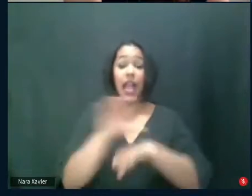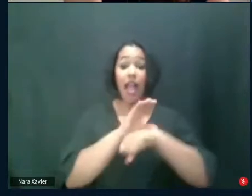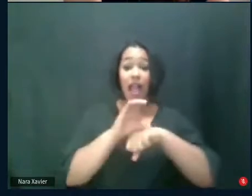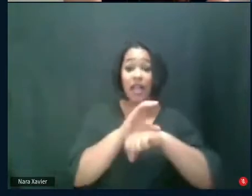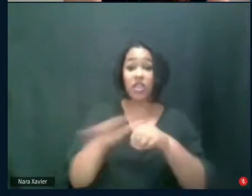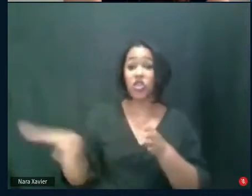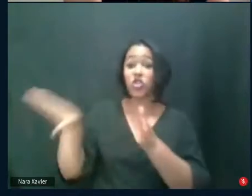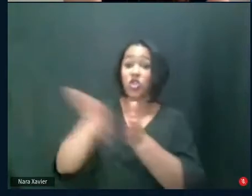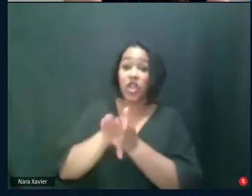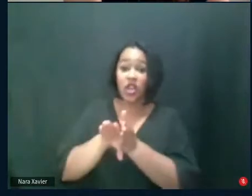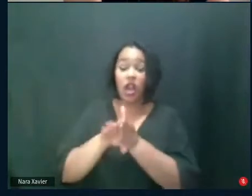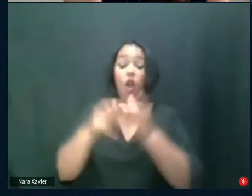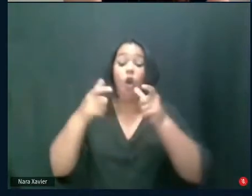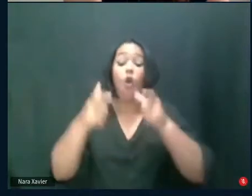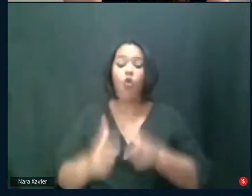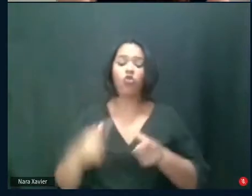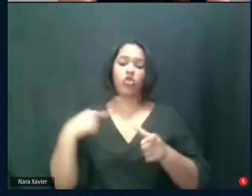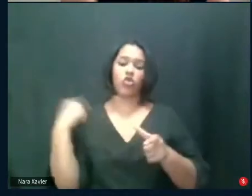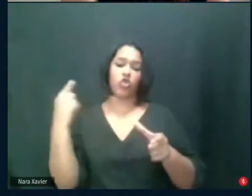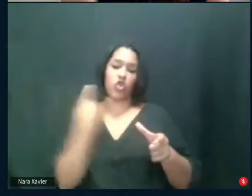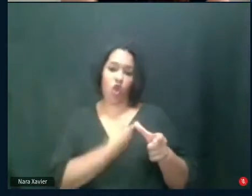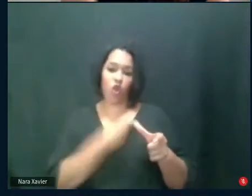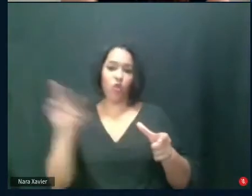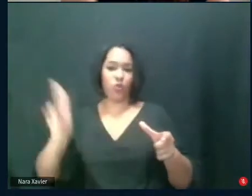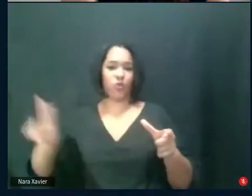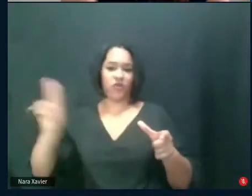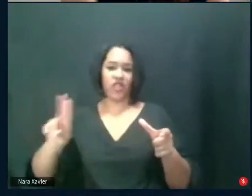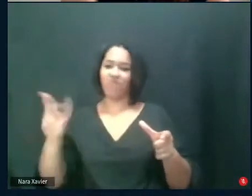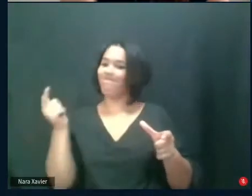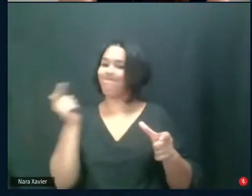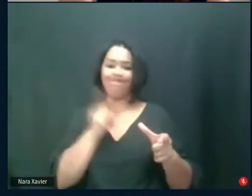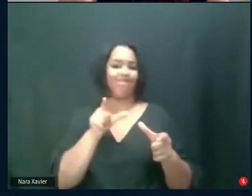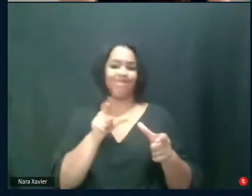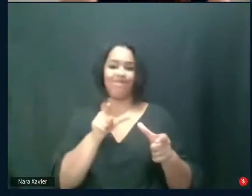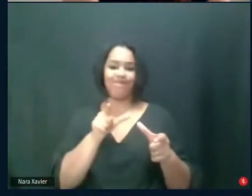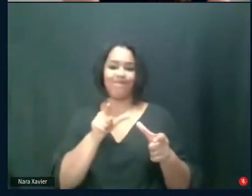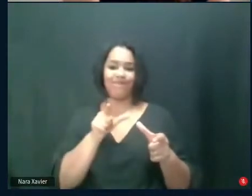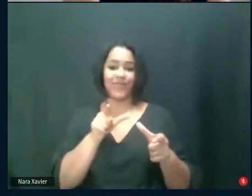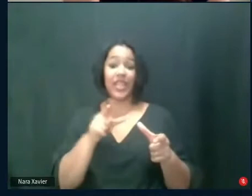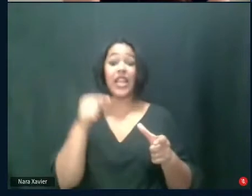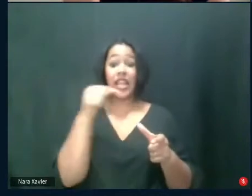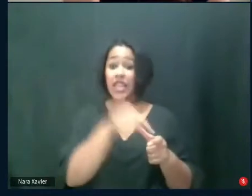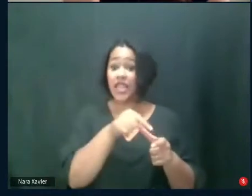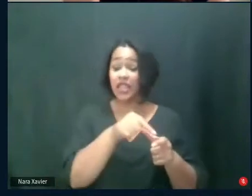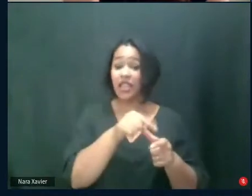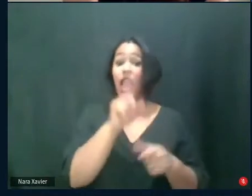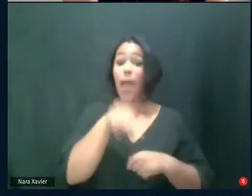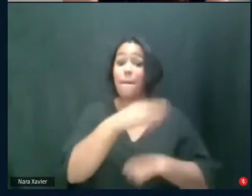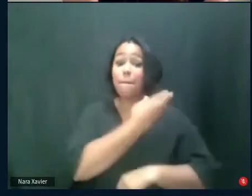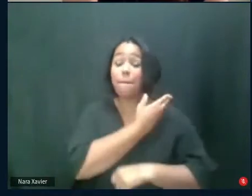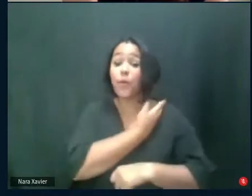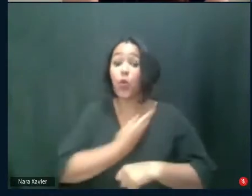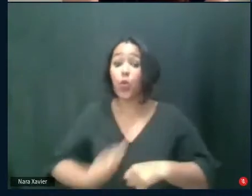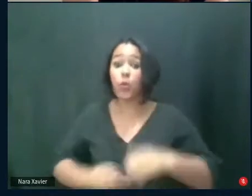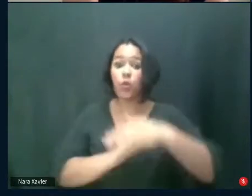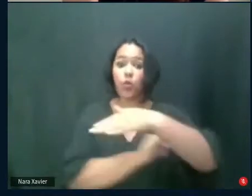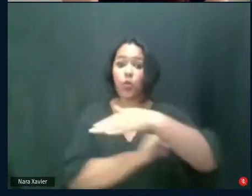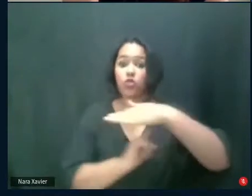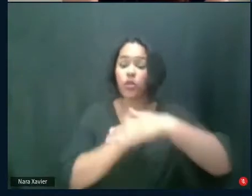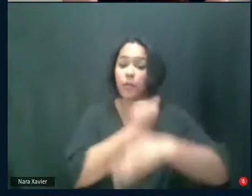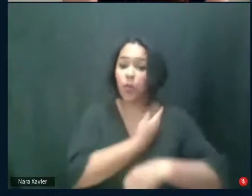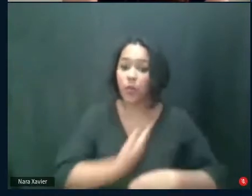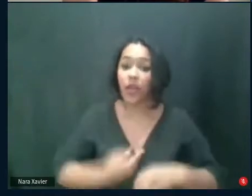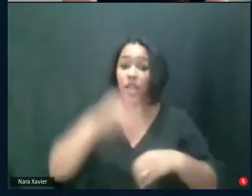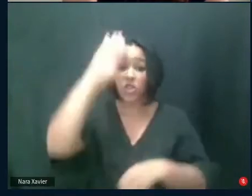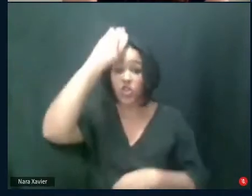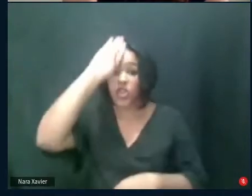aonde a gente não chega, ele chega aonde a universidade não chega, ele chega aonde a especialização não chega, e ele é um órgão público. Ele é de graça, ele é